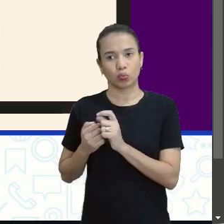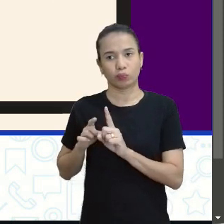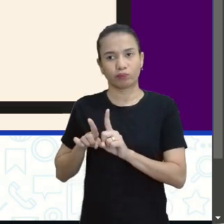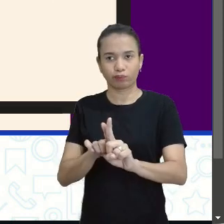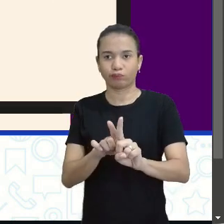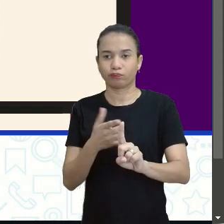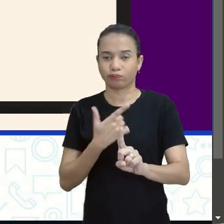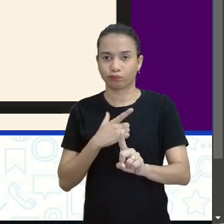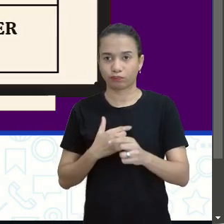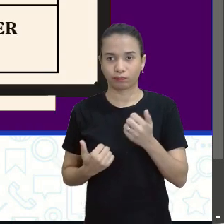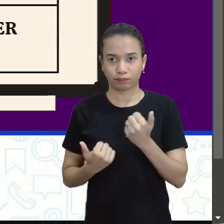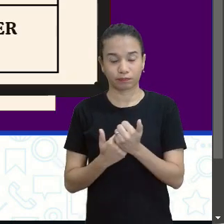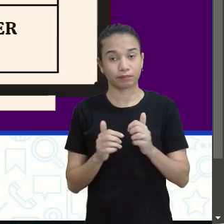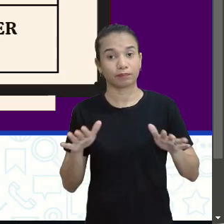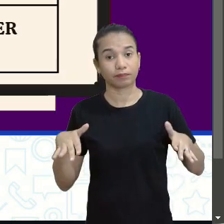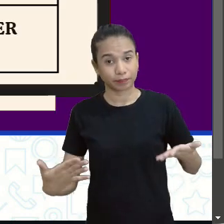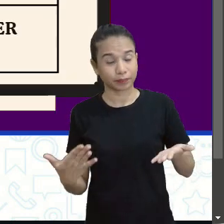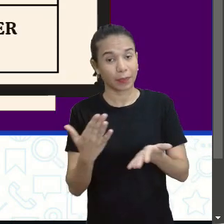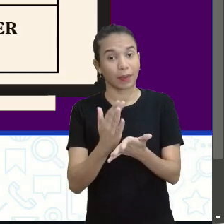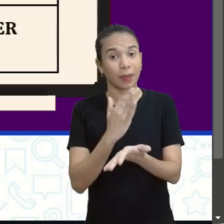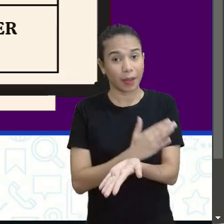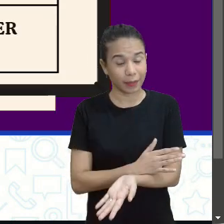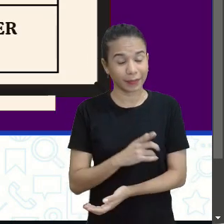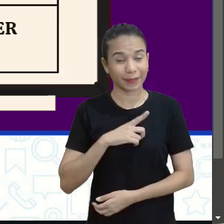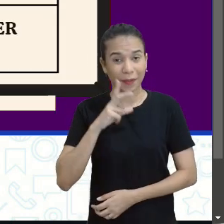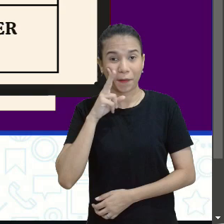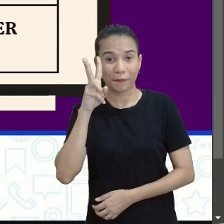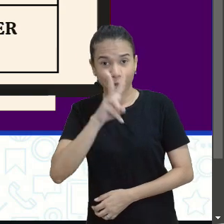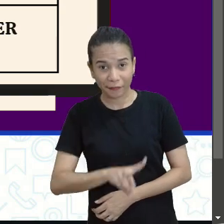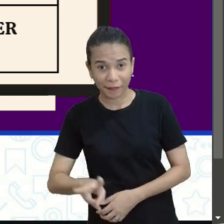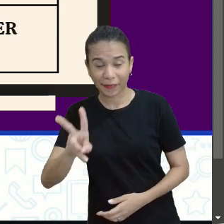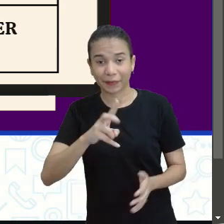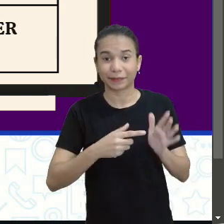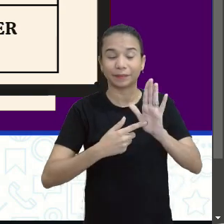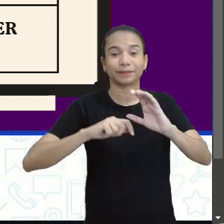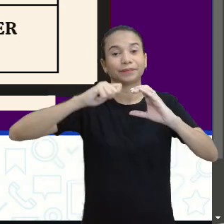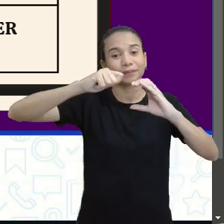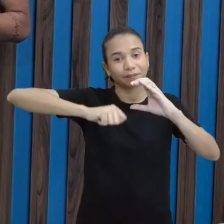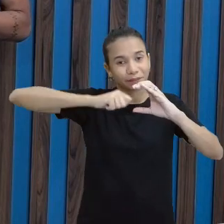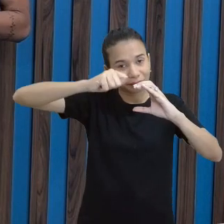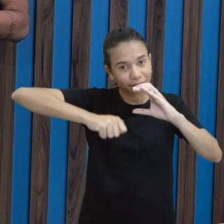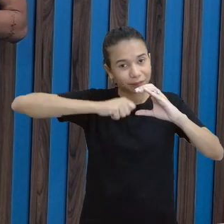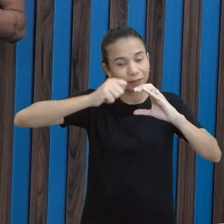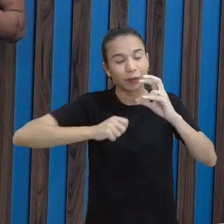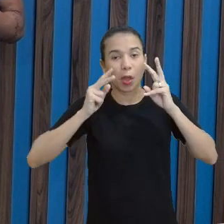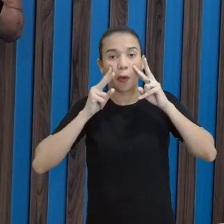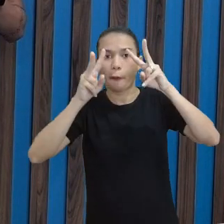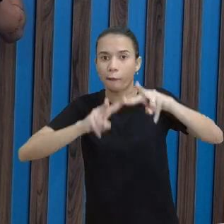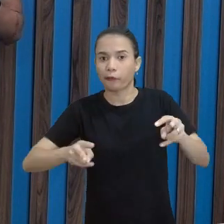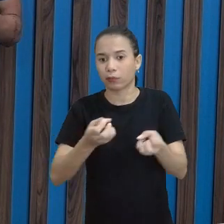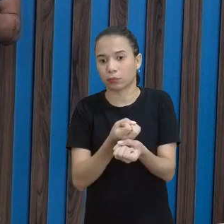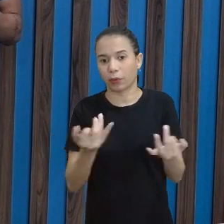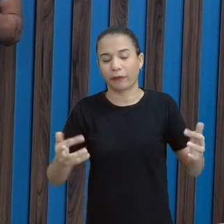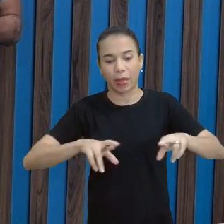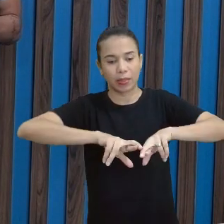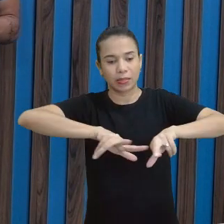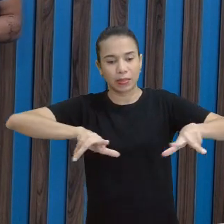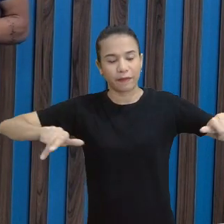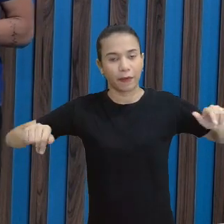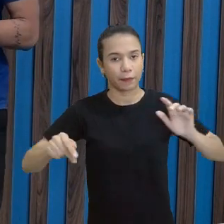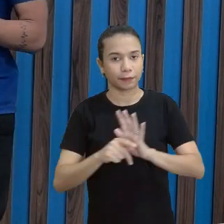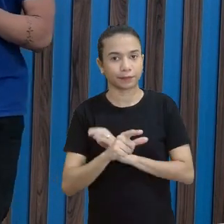por um apoio. Então, antes aí de mostrar o vídeo, né, vocês viram que tem todas essas